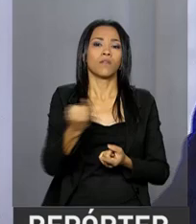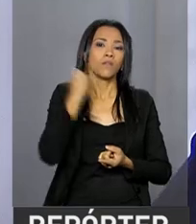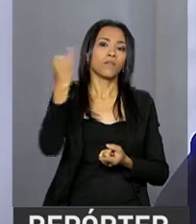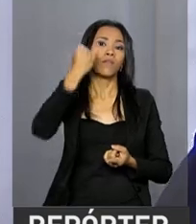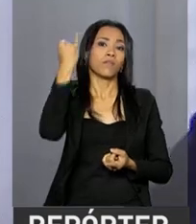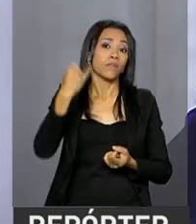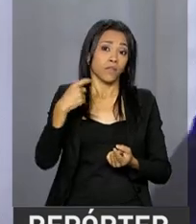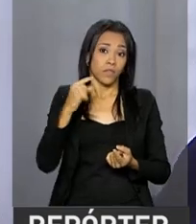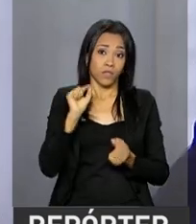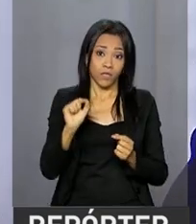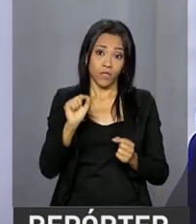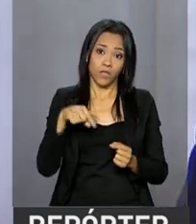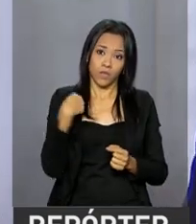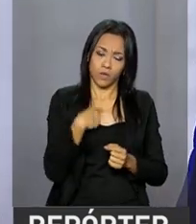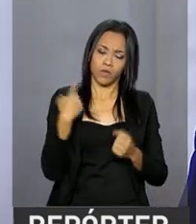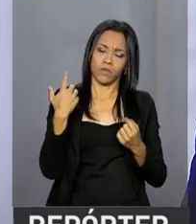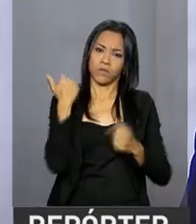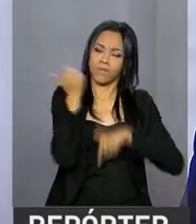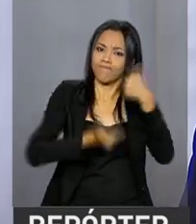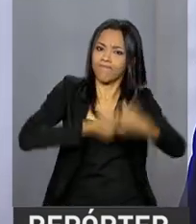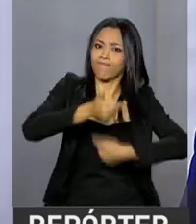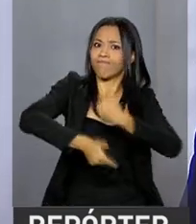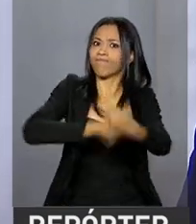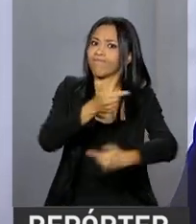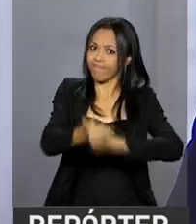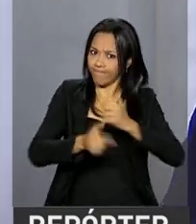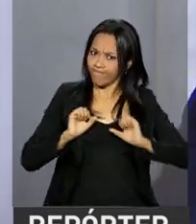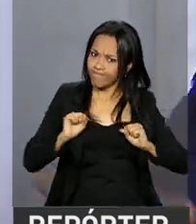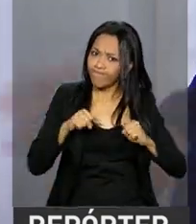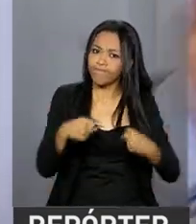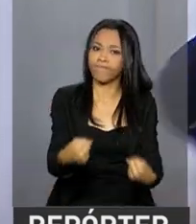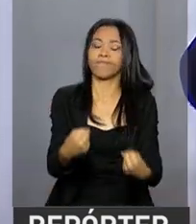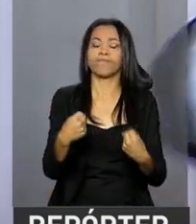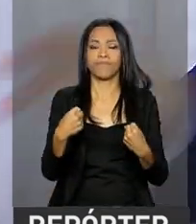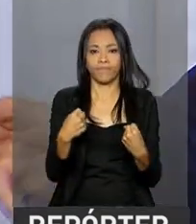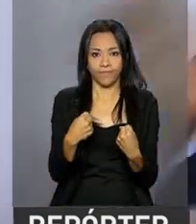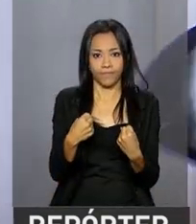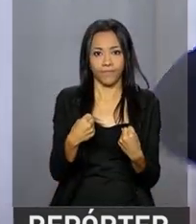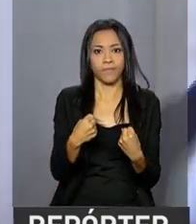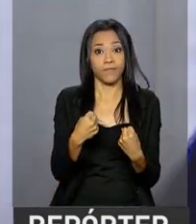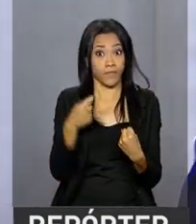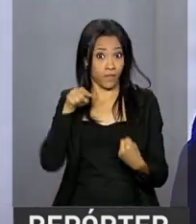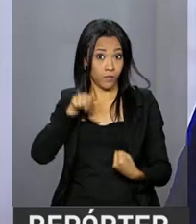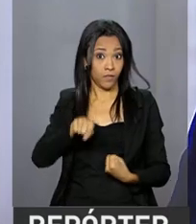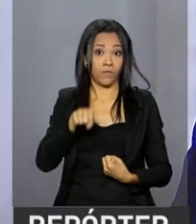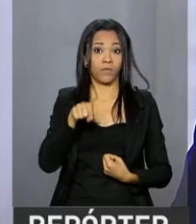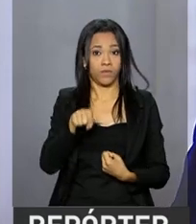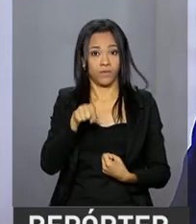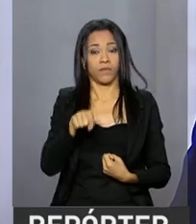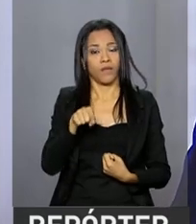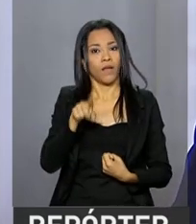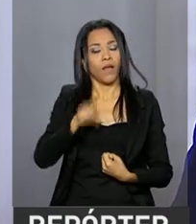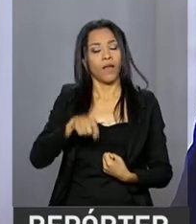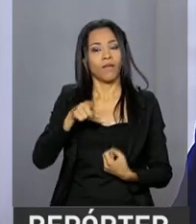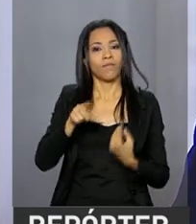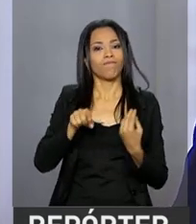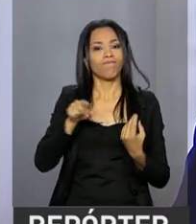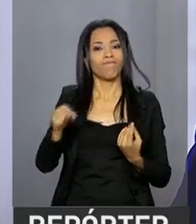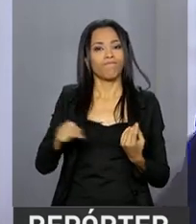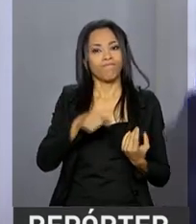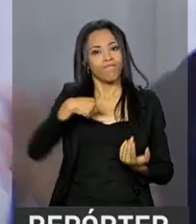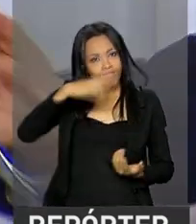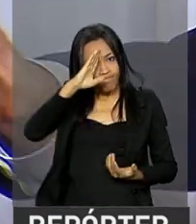ainda é que nós trabalhamos de fato eh intensamente, não é? E e isso agora essa essa prioridade tá